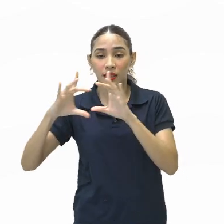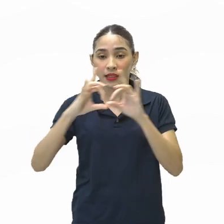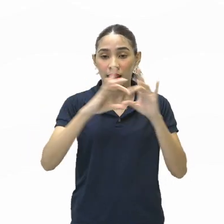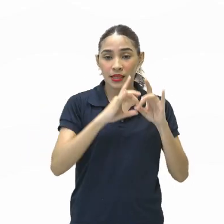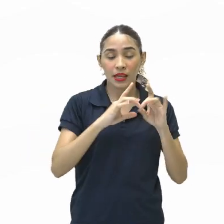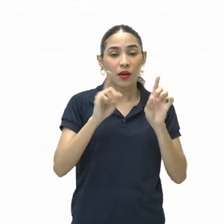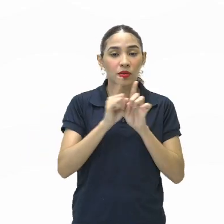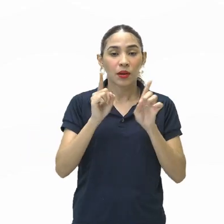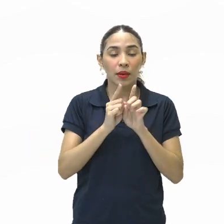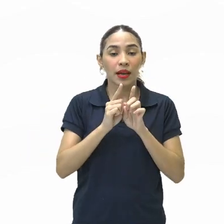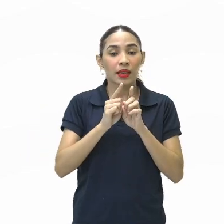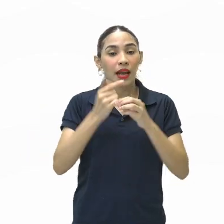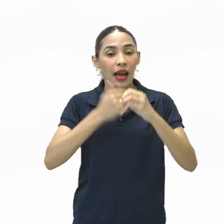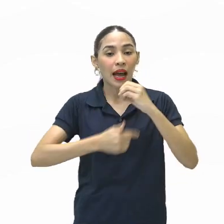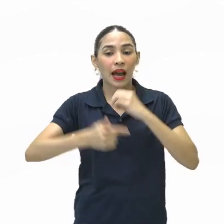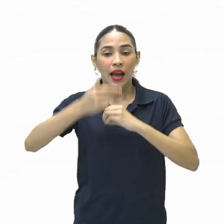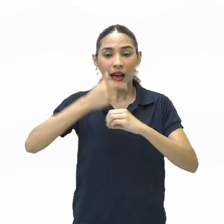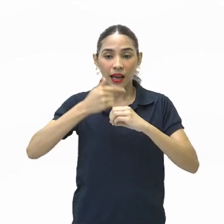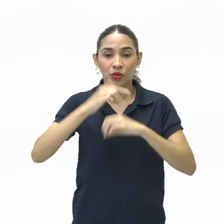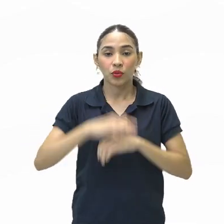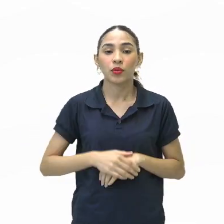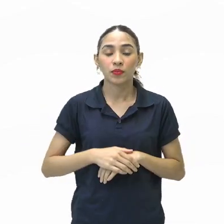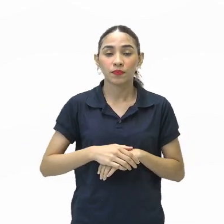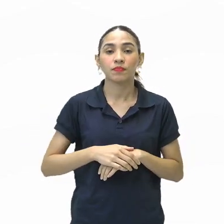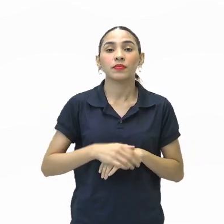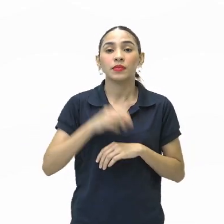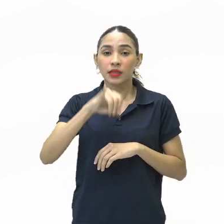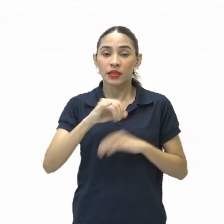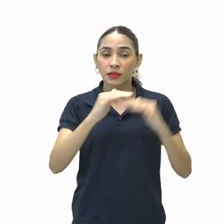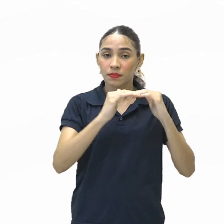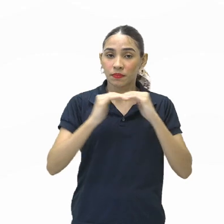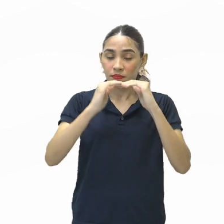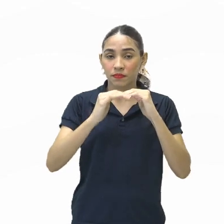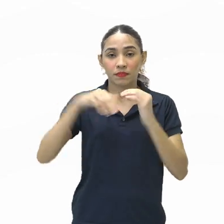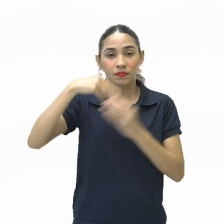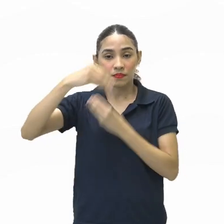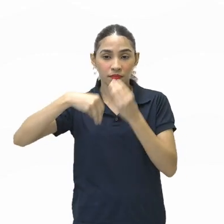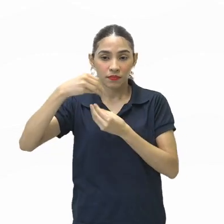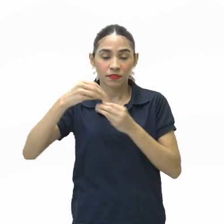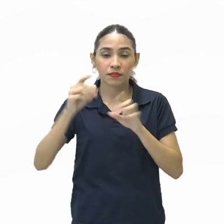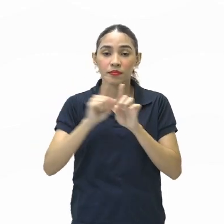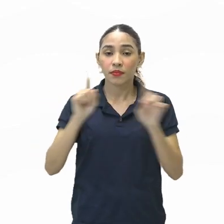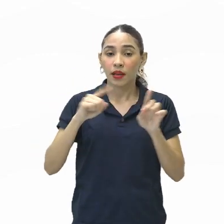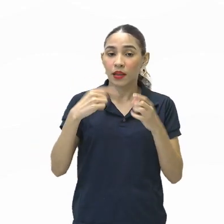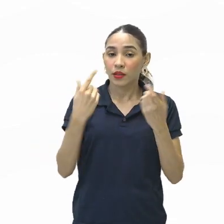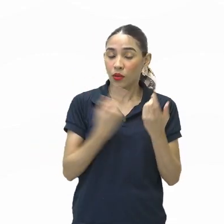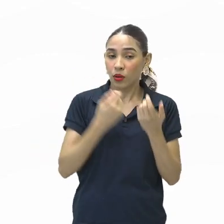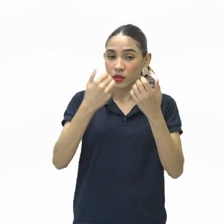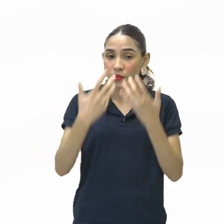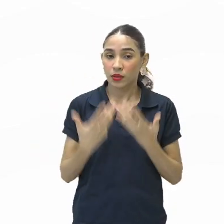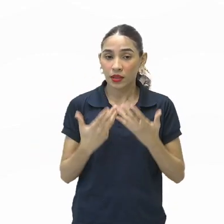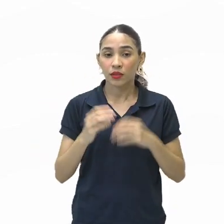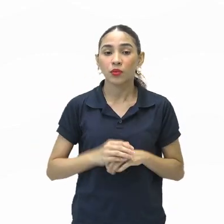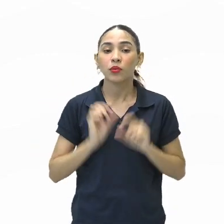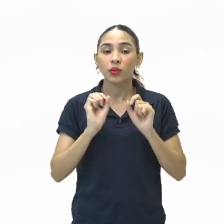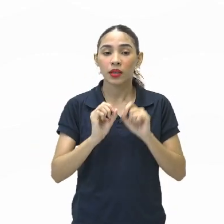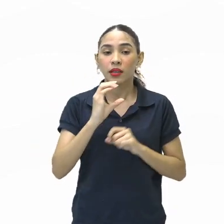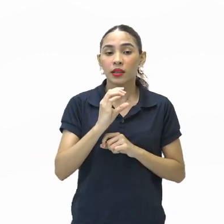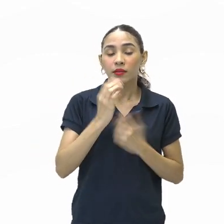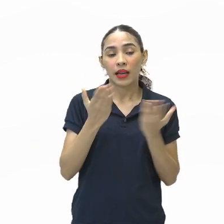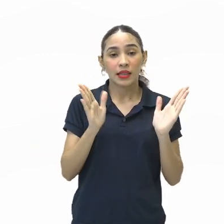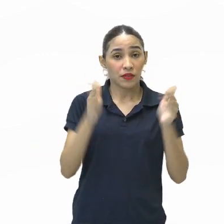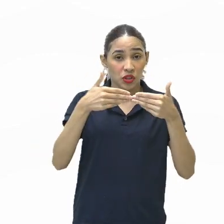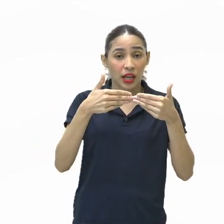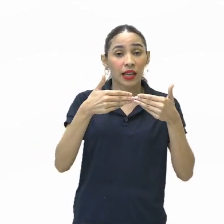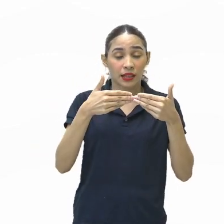quanto à natureza dos átomos, ou seja, saturada ou insaturada, homogênea ou heterogênea. Mas, como estamos falando de cíclico, né, de um